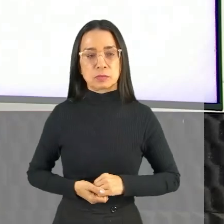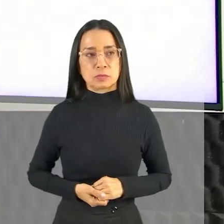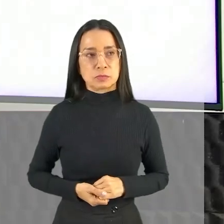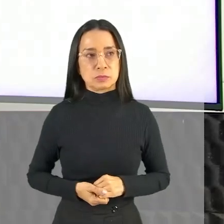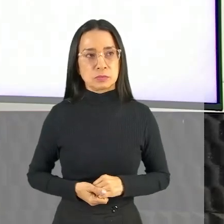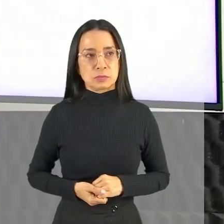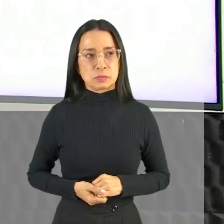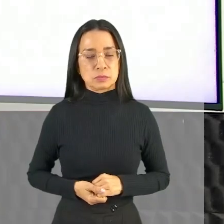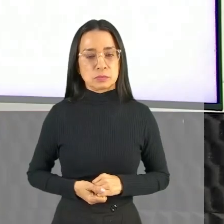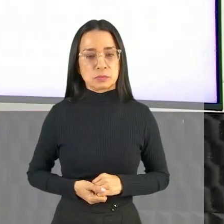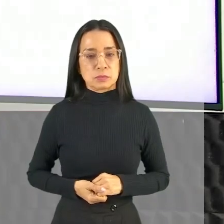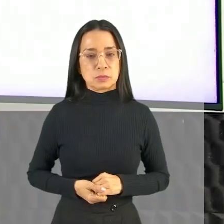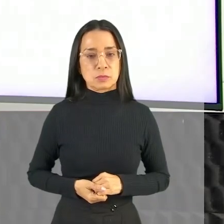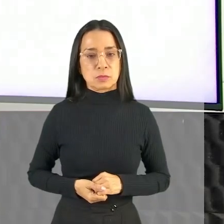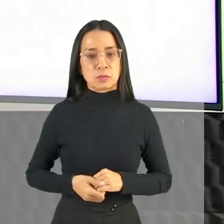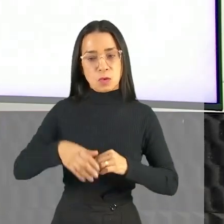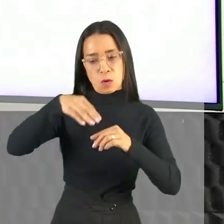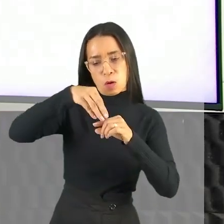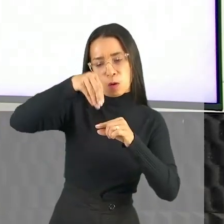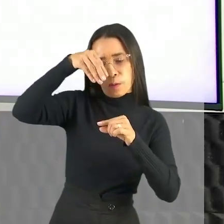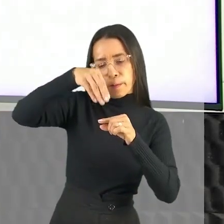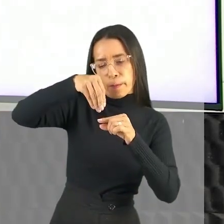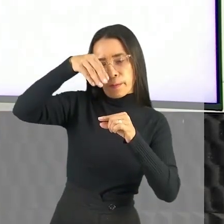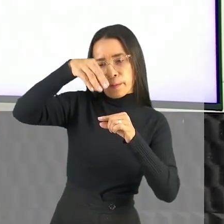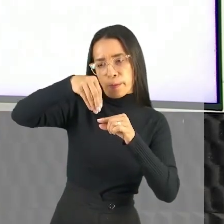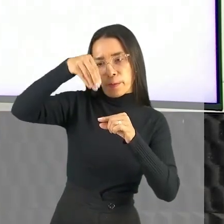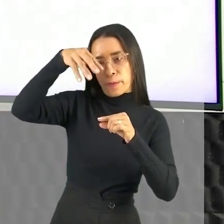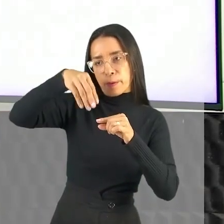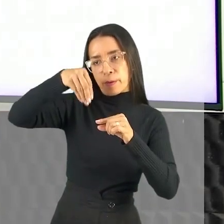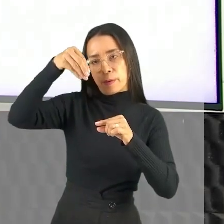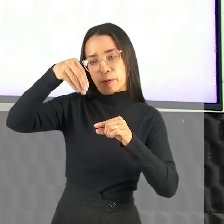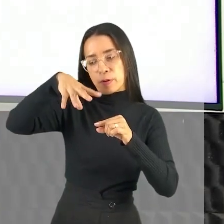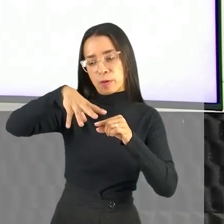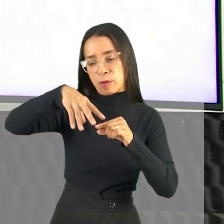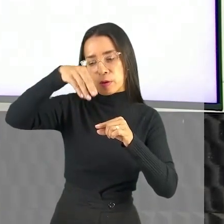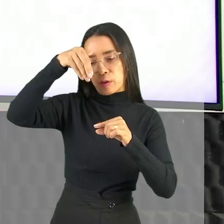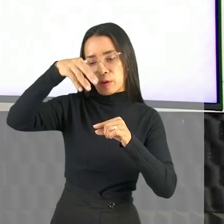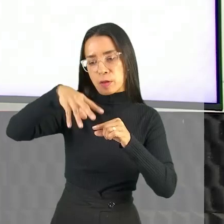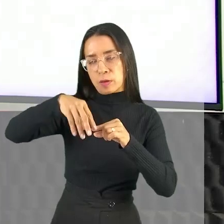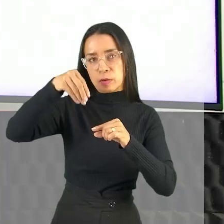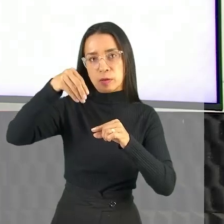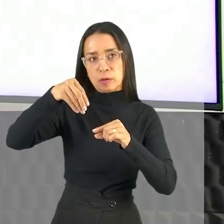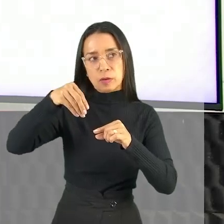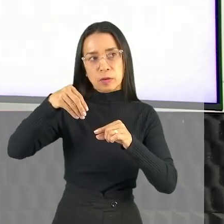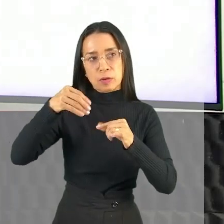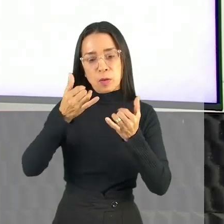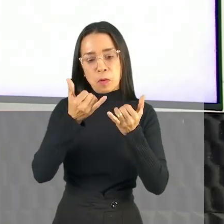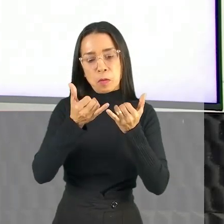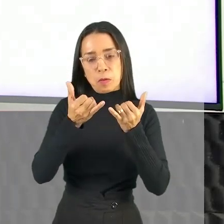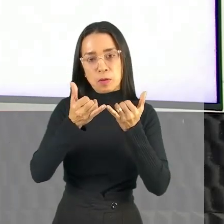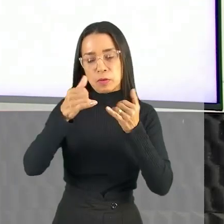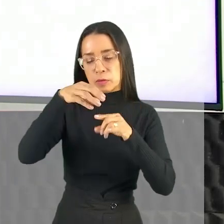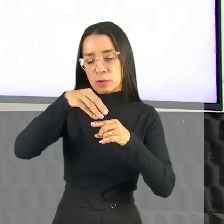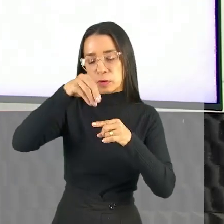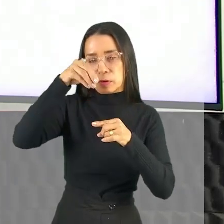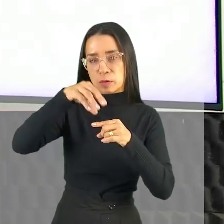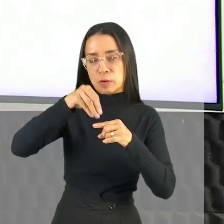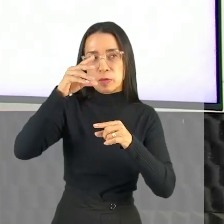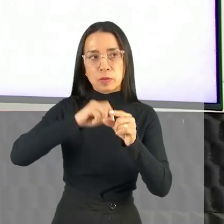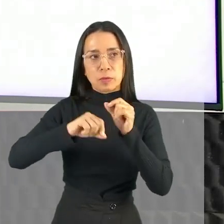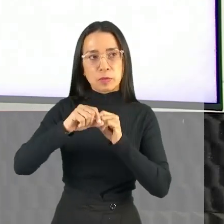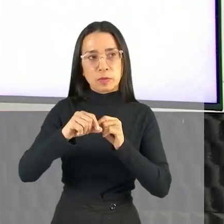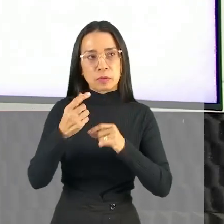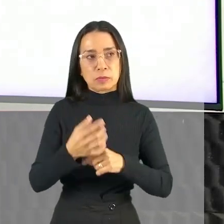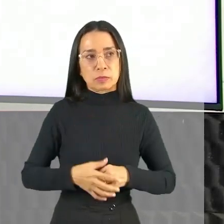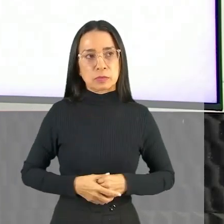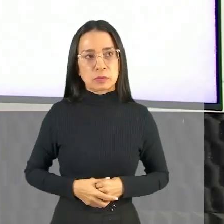como se fossem pelinhos, né? Como se fossem pelinhos mesmo, que estivessem